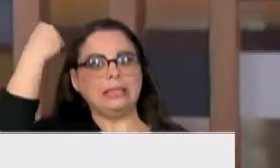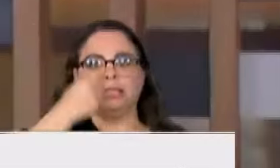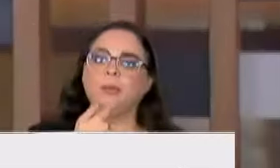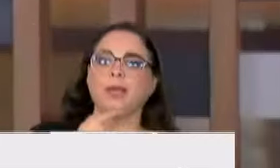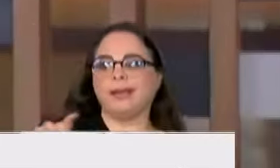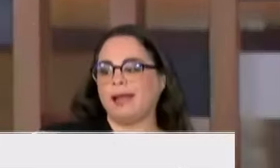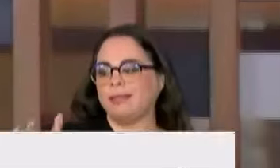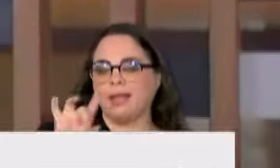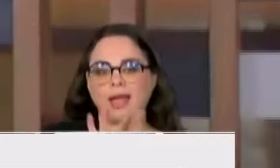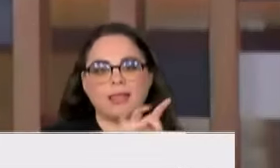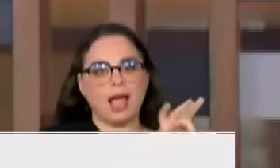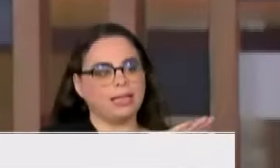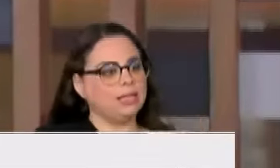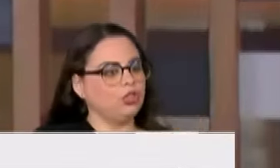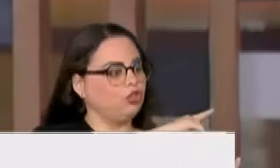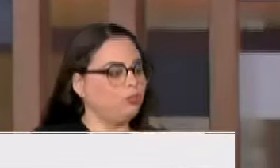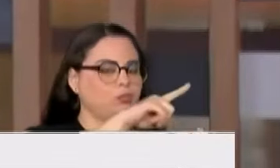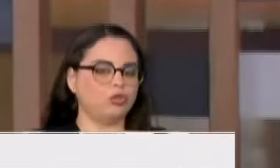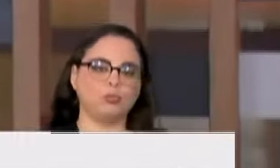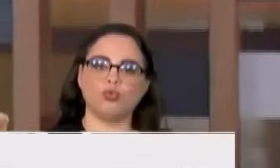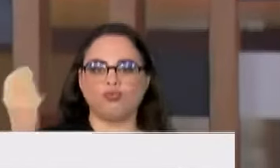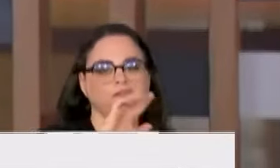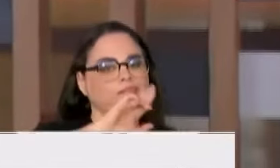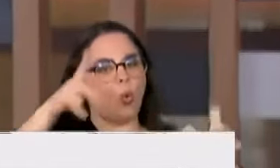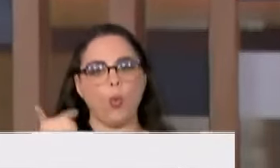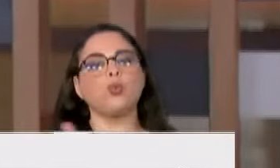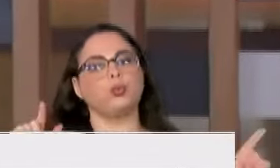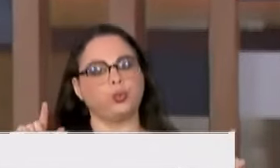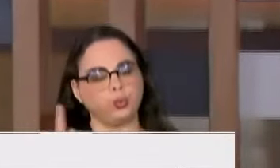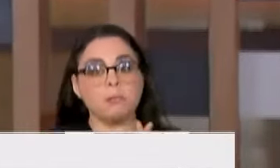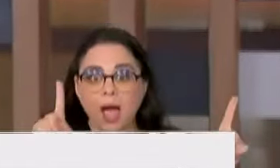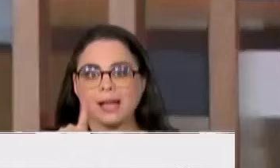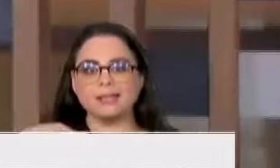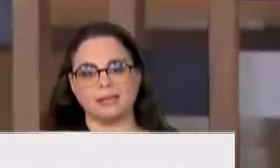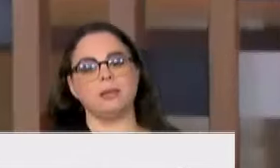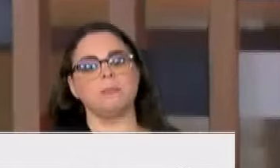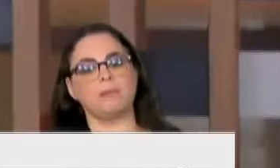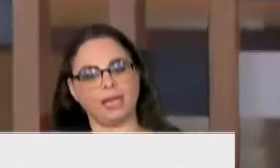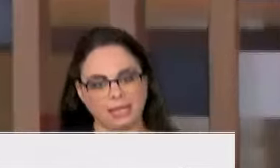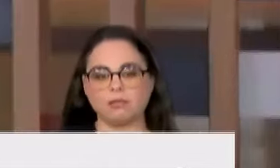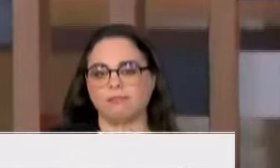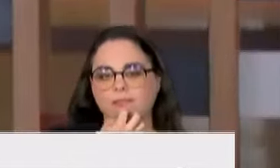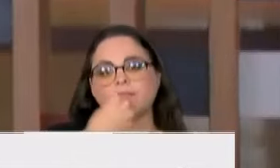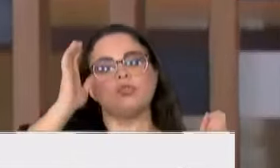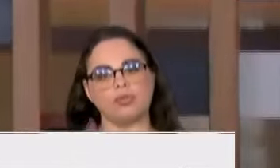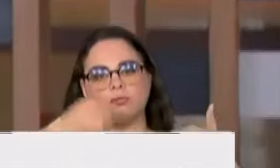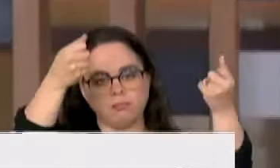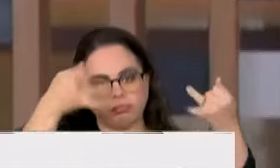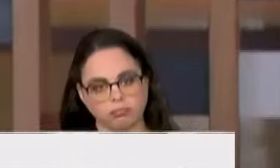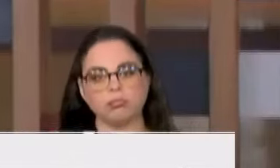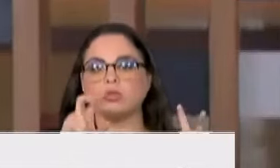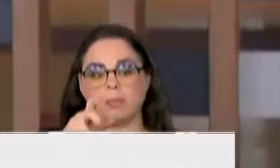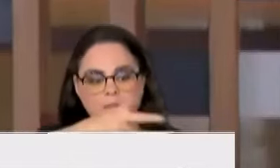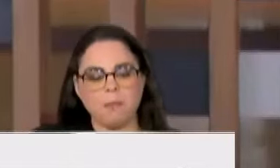Líbano aqui para o Brasil. Vamos ouvir. É uma coisa nova, mas o ministro Mauro já havia falado que essa coisa do